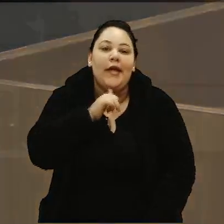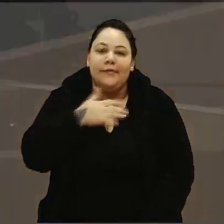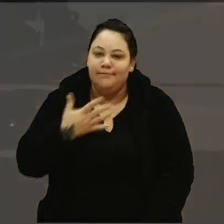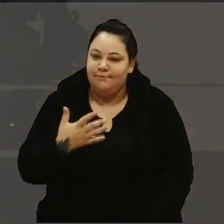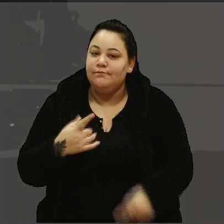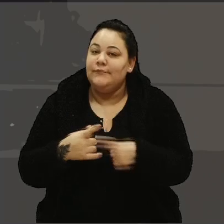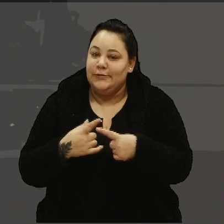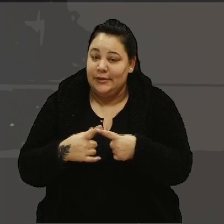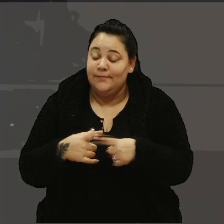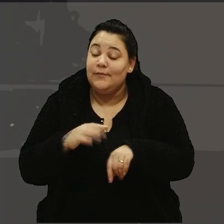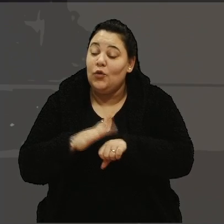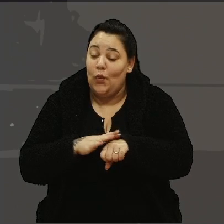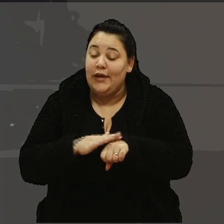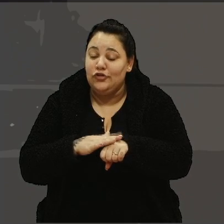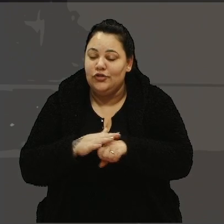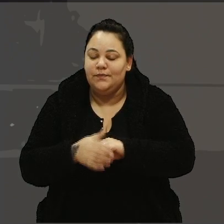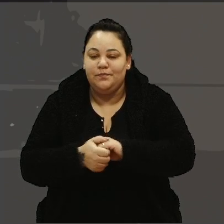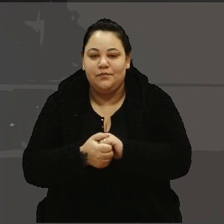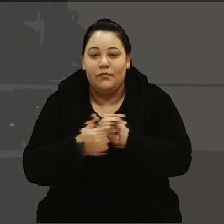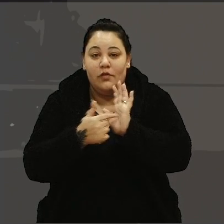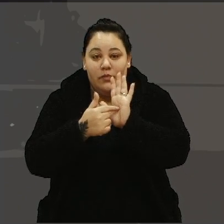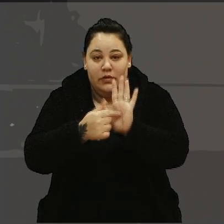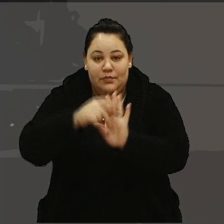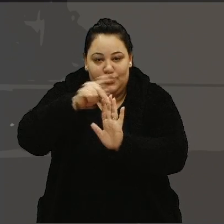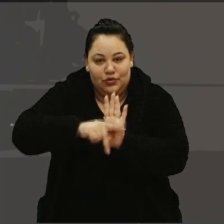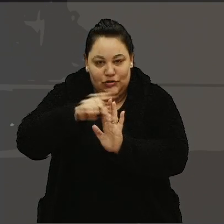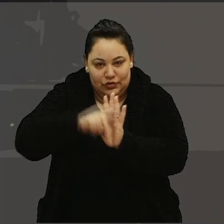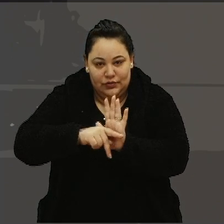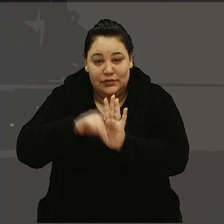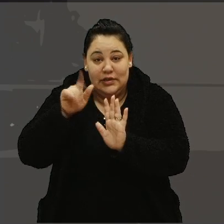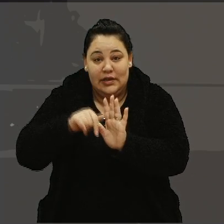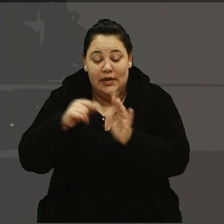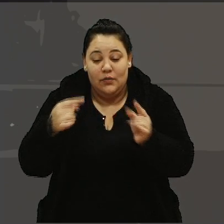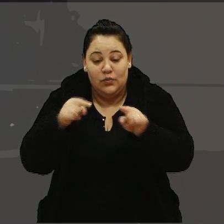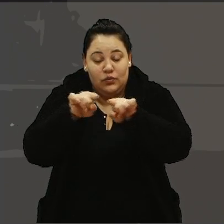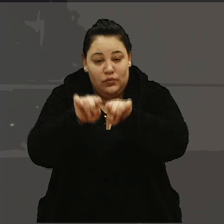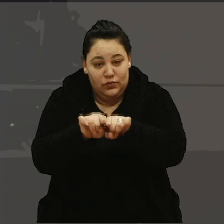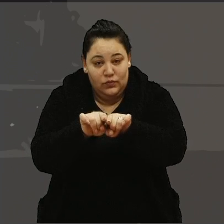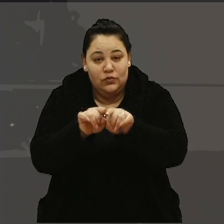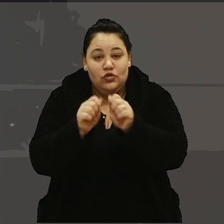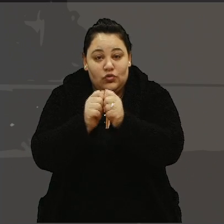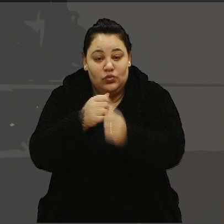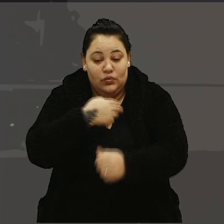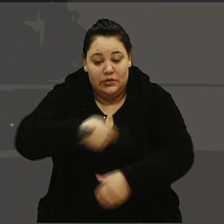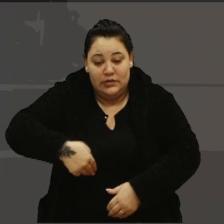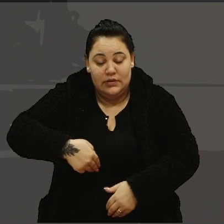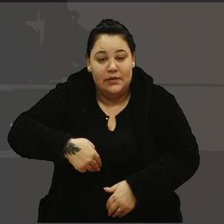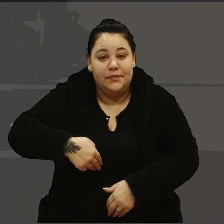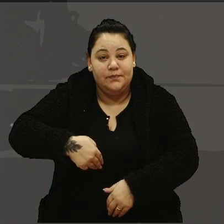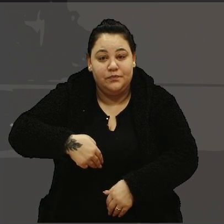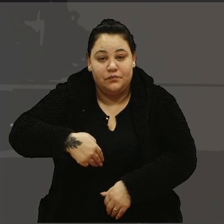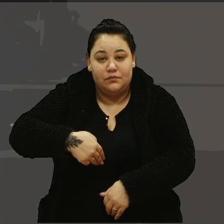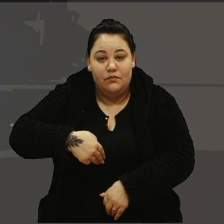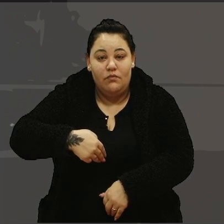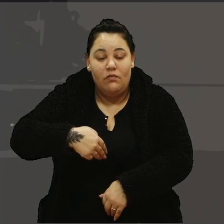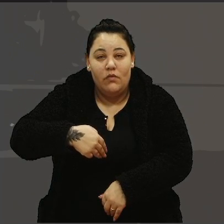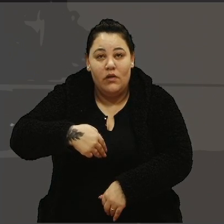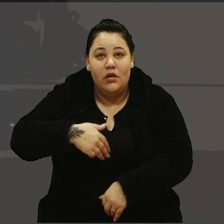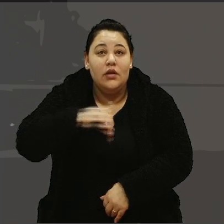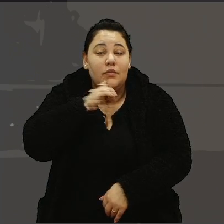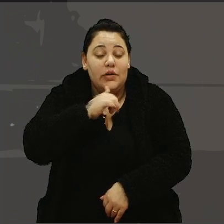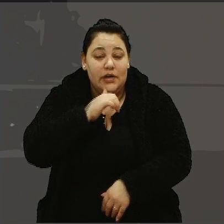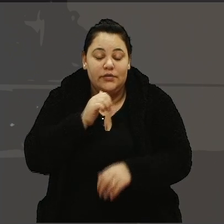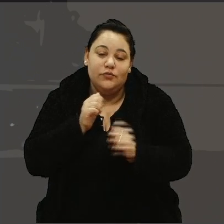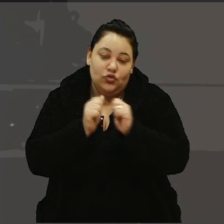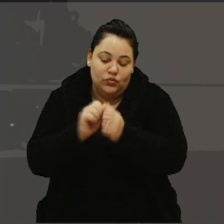Então, a gente vai apresentar o projeto, que ele é um convênio com o Ministério das Mulheres, através de verba